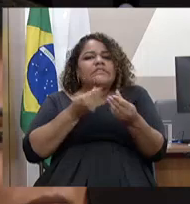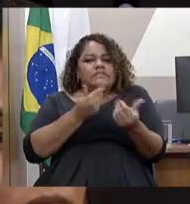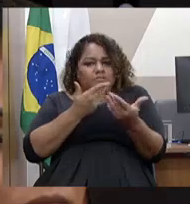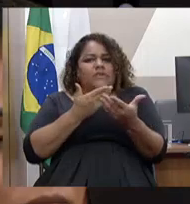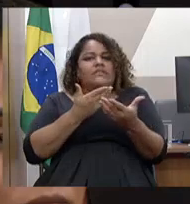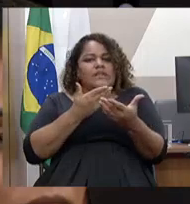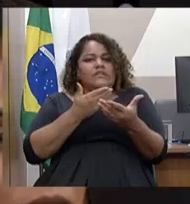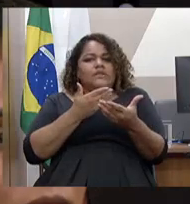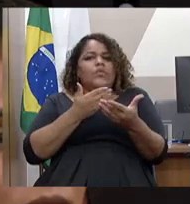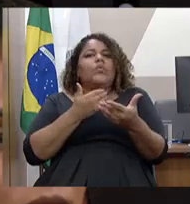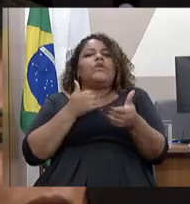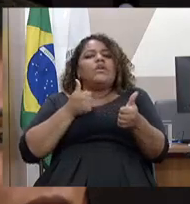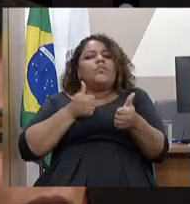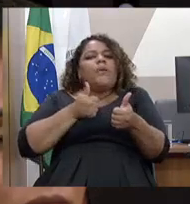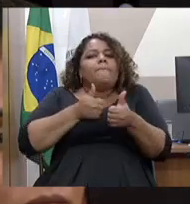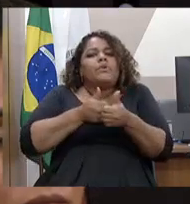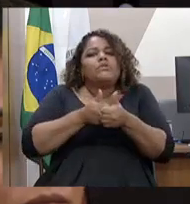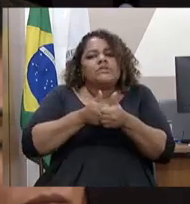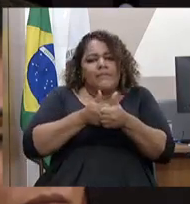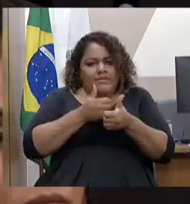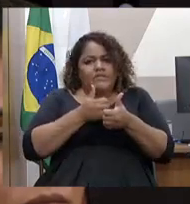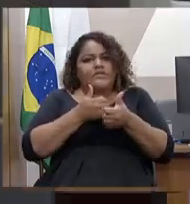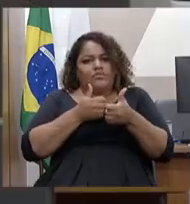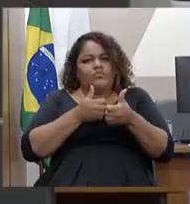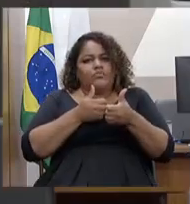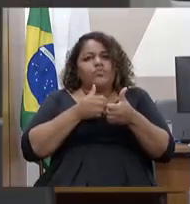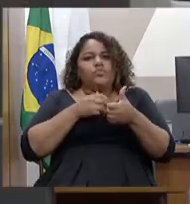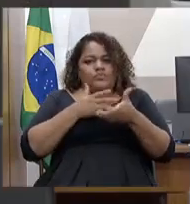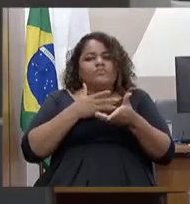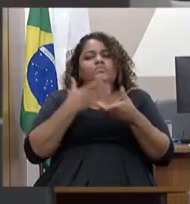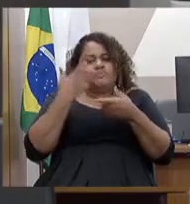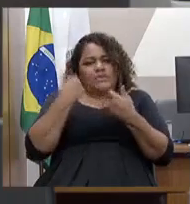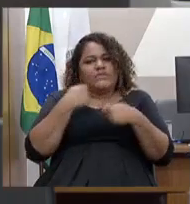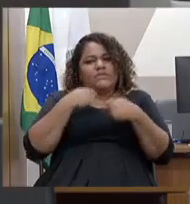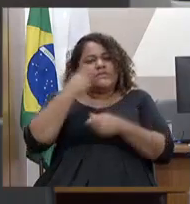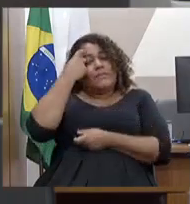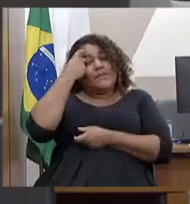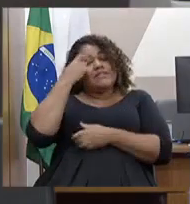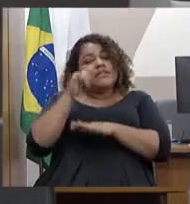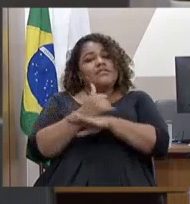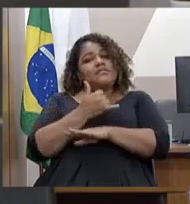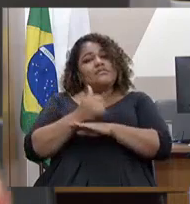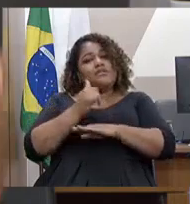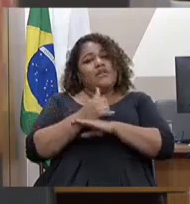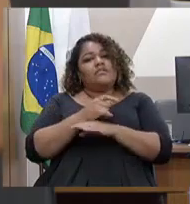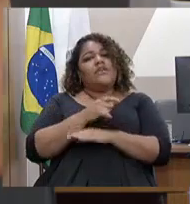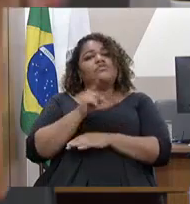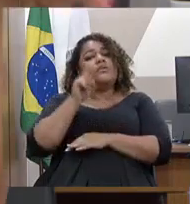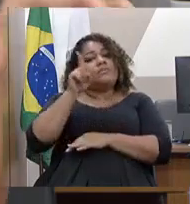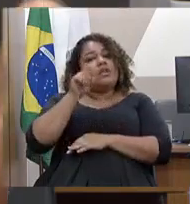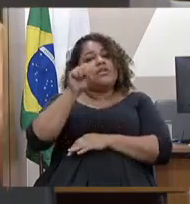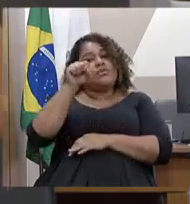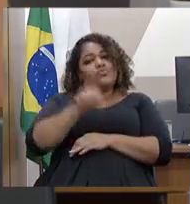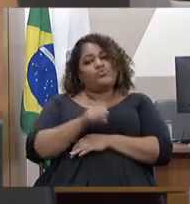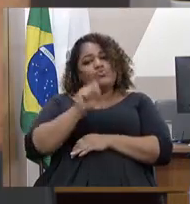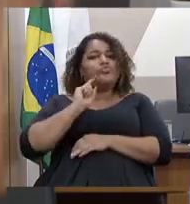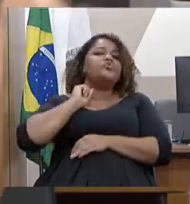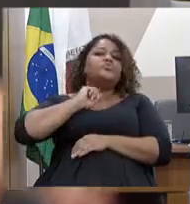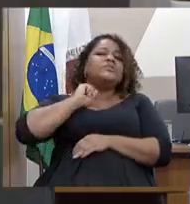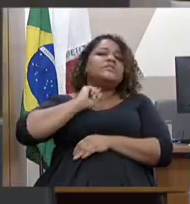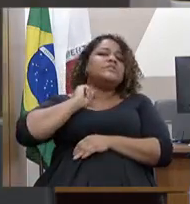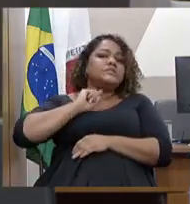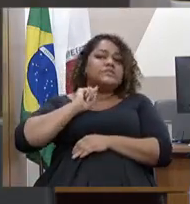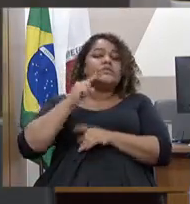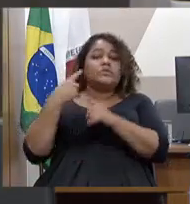do setor eu acho que a gente precisa pensar uma alternativa lá para o sul de Minas porque a gente tem grandes produtores lá